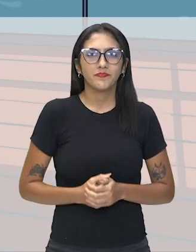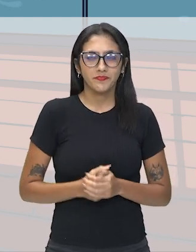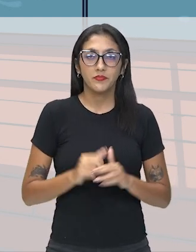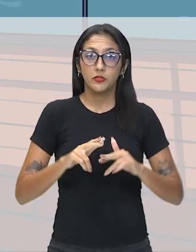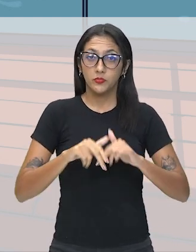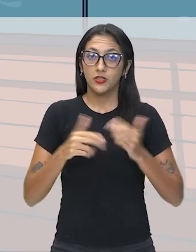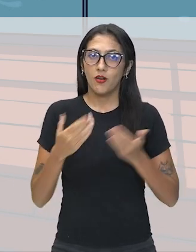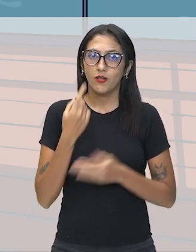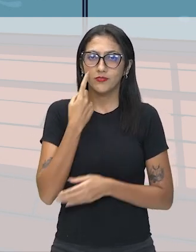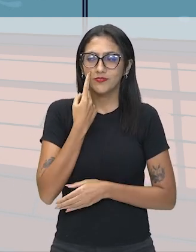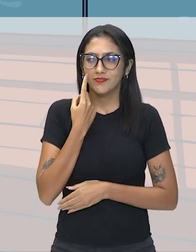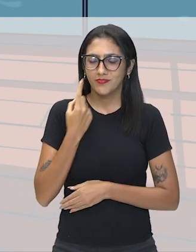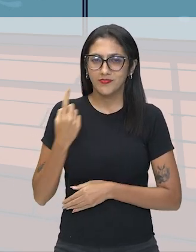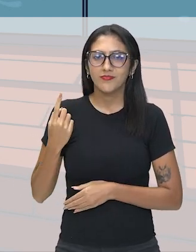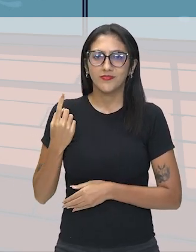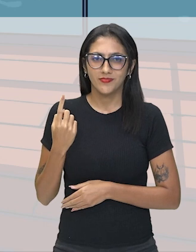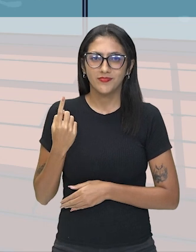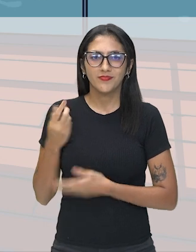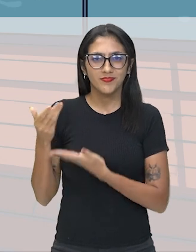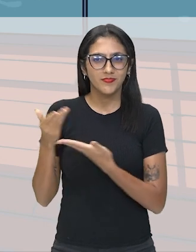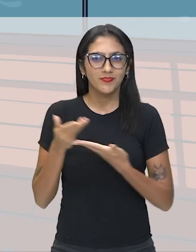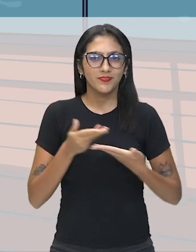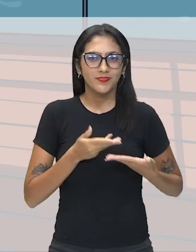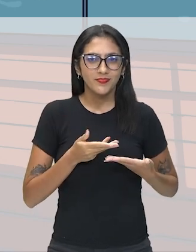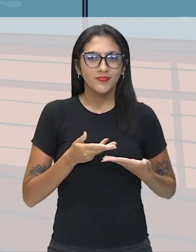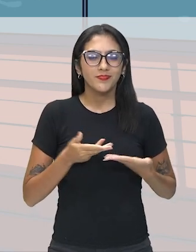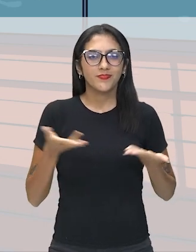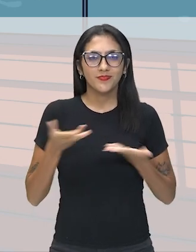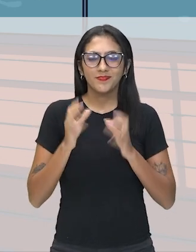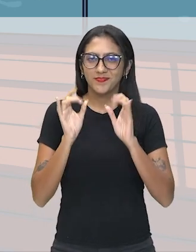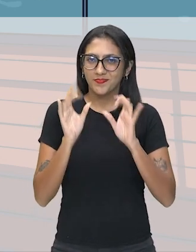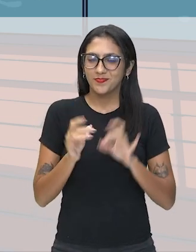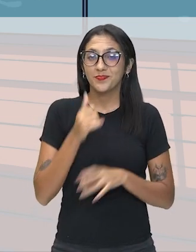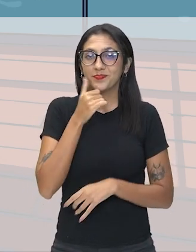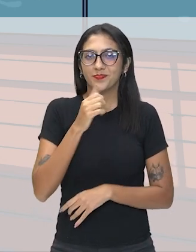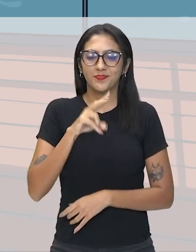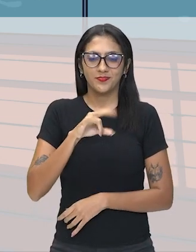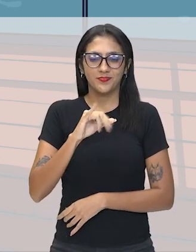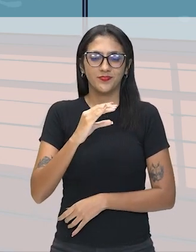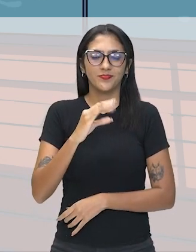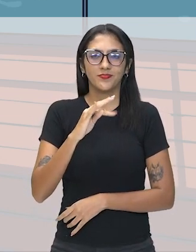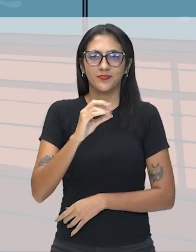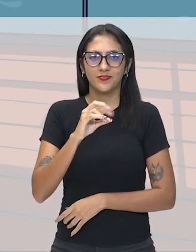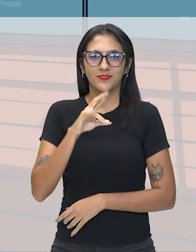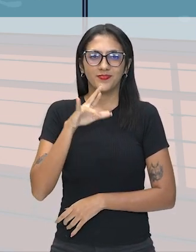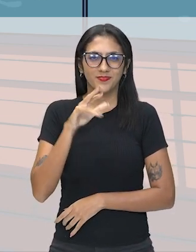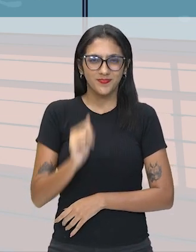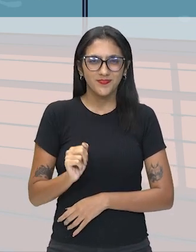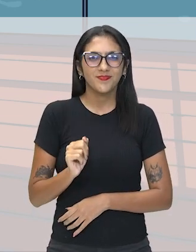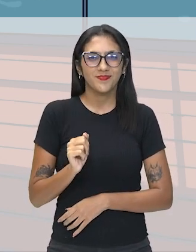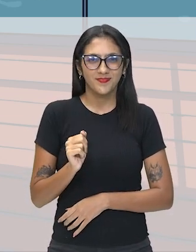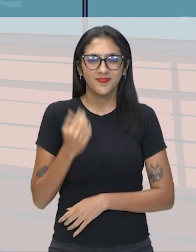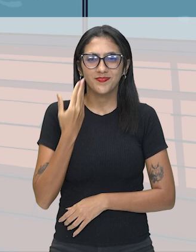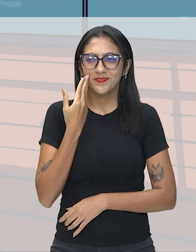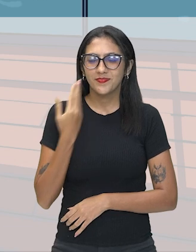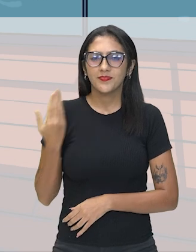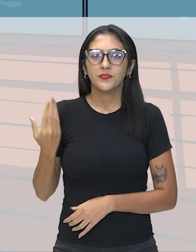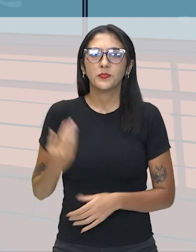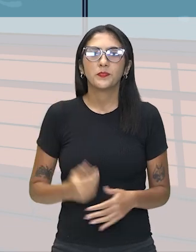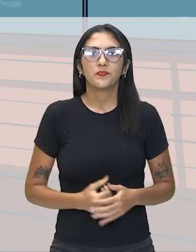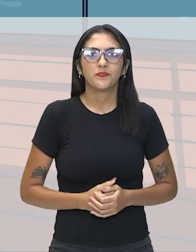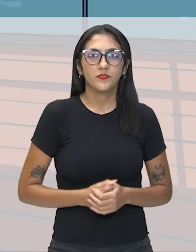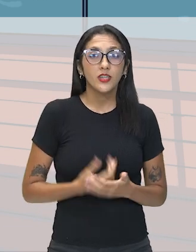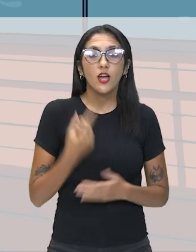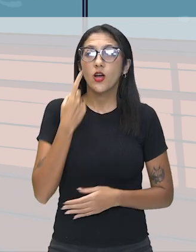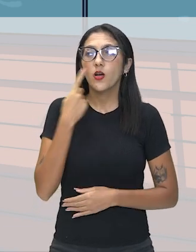A visita da nossa personagem Victoria. Olha só que linda, toda graciosa, não é? E aqui nós